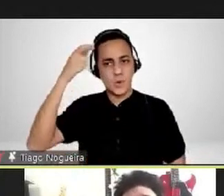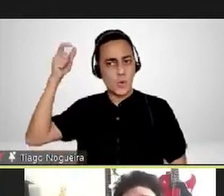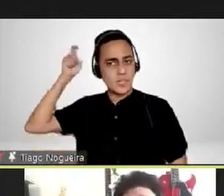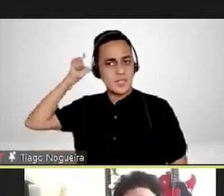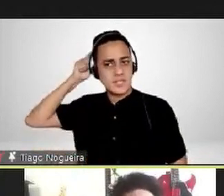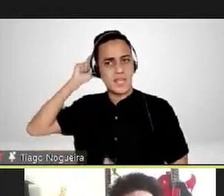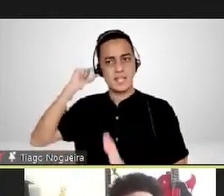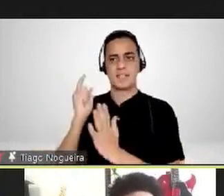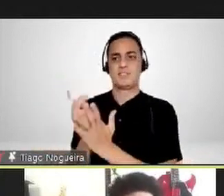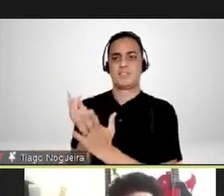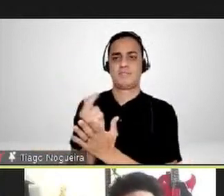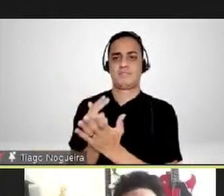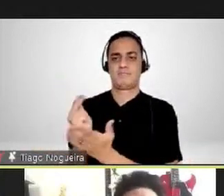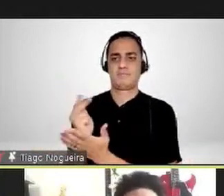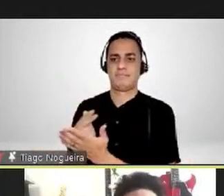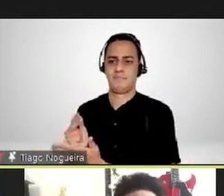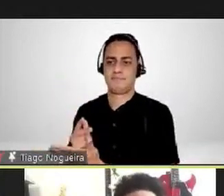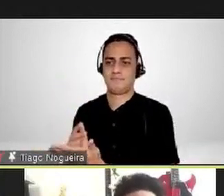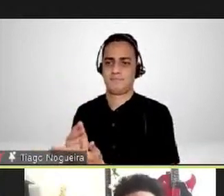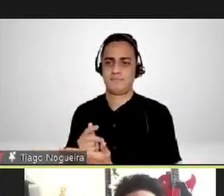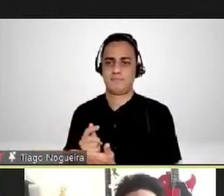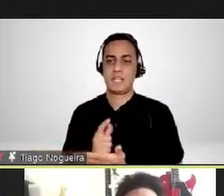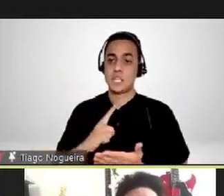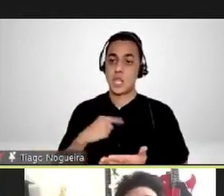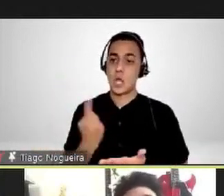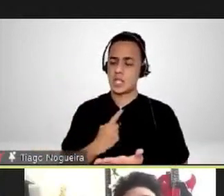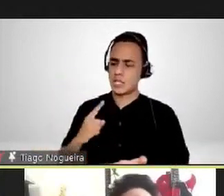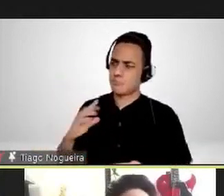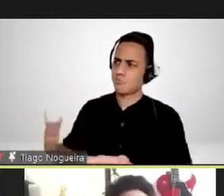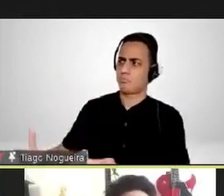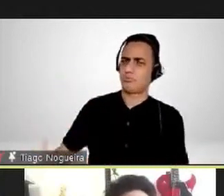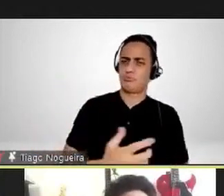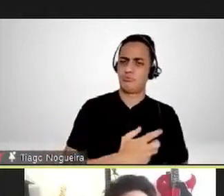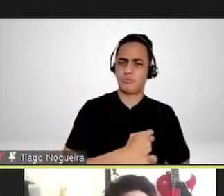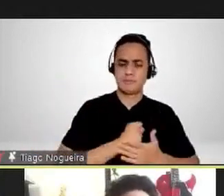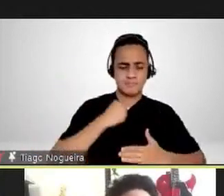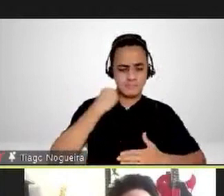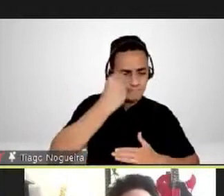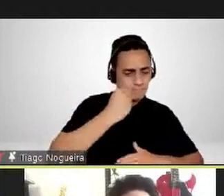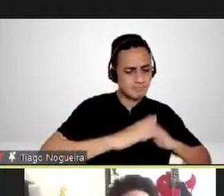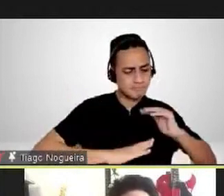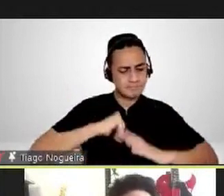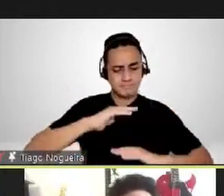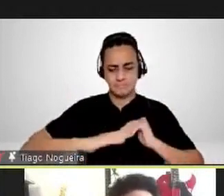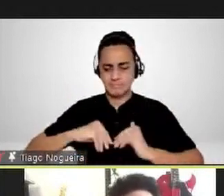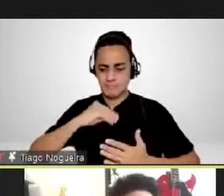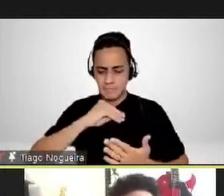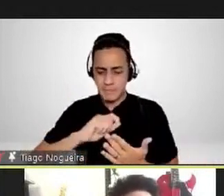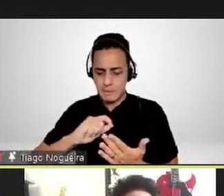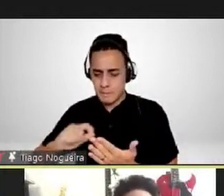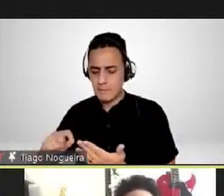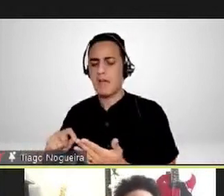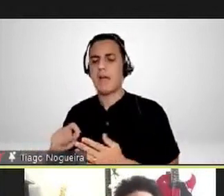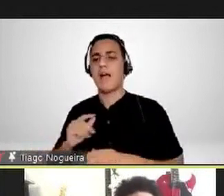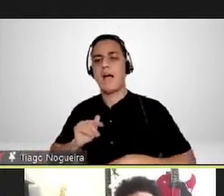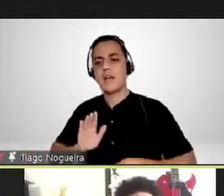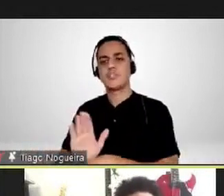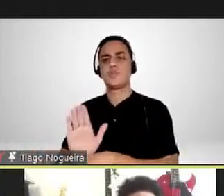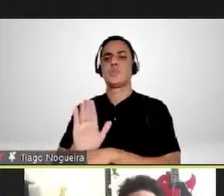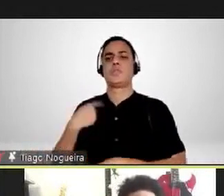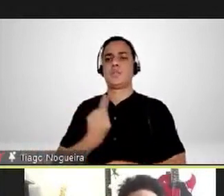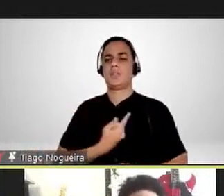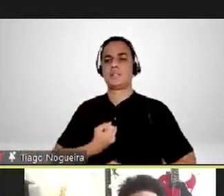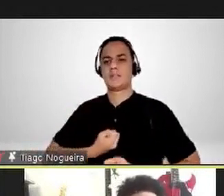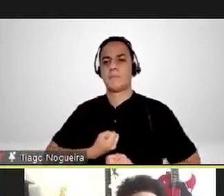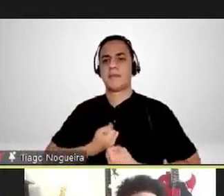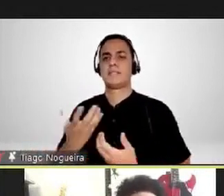construir um repertório de vivências gráficas que enriqueçam a nossa expressão, a